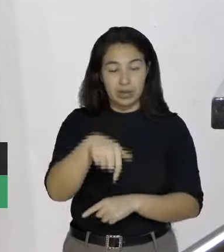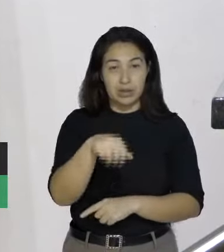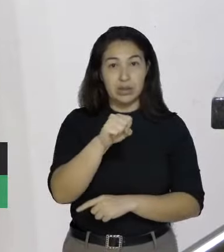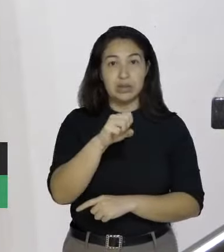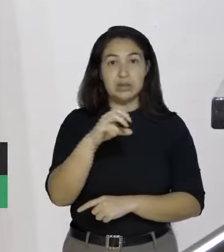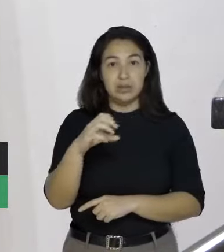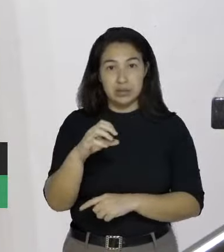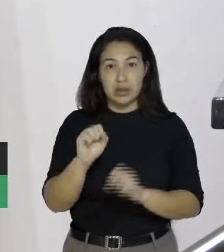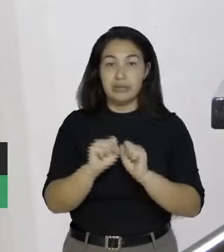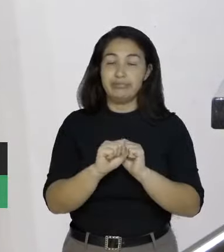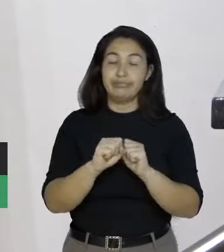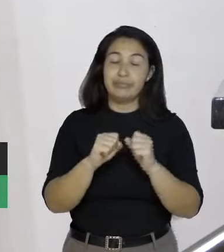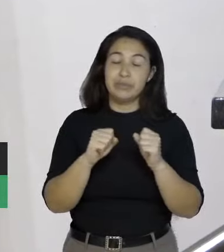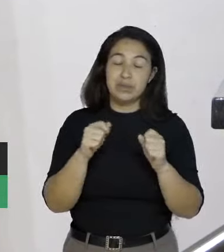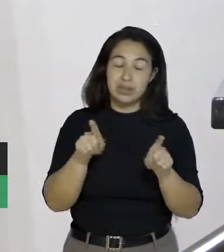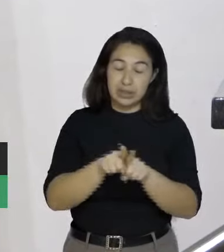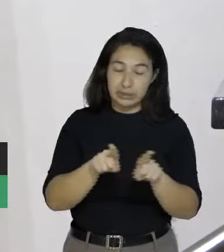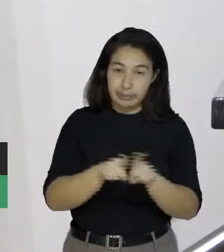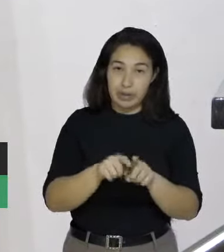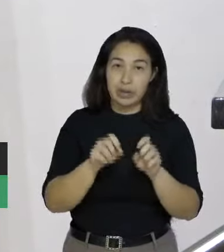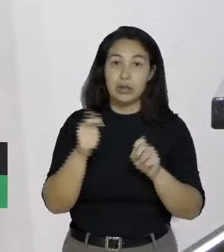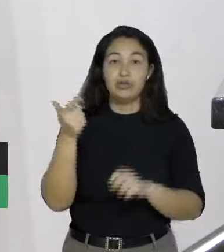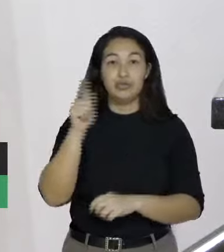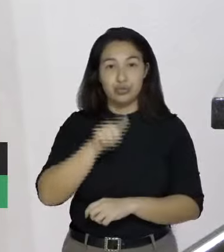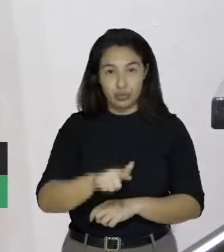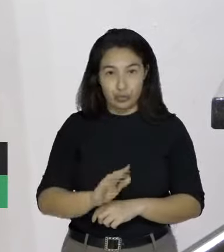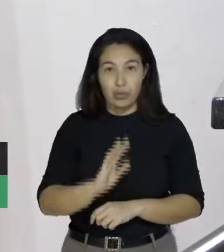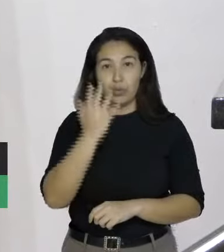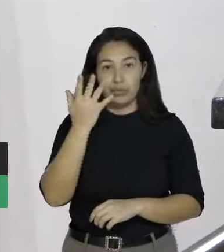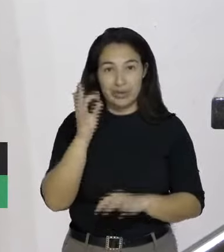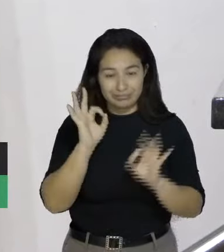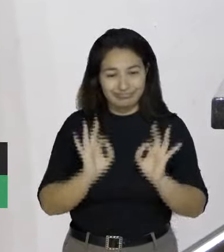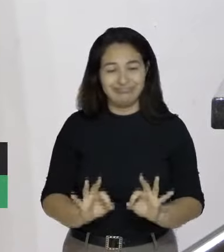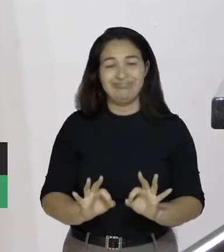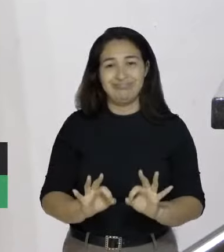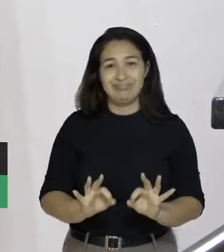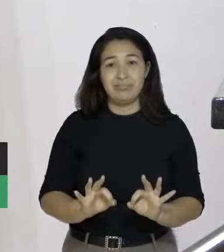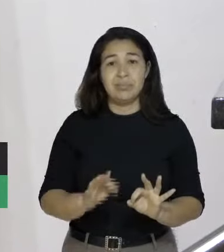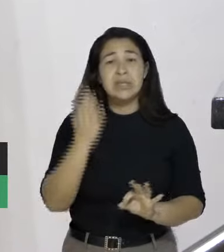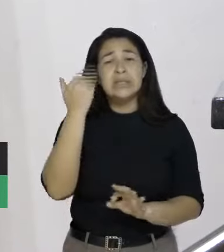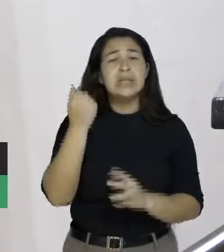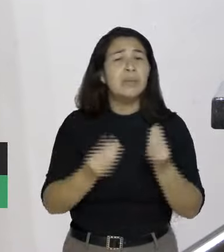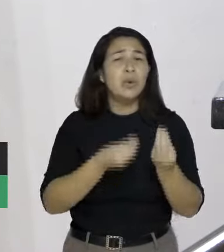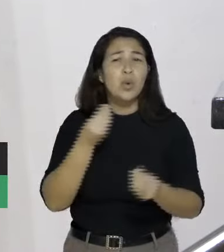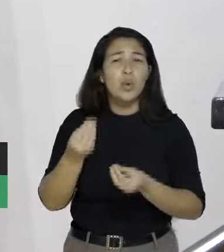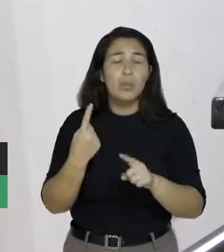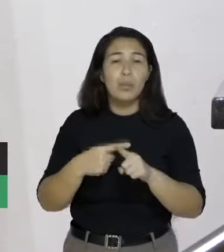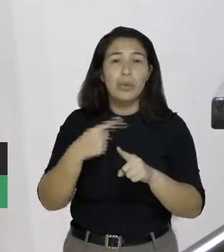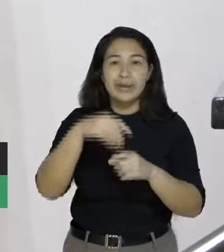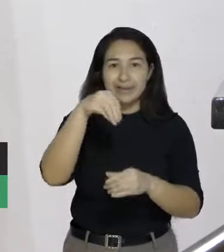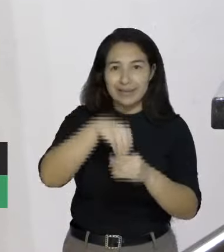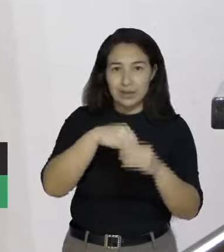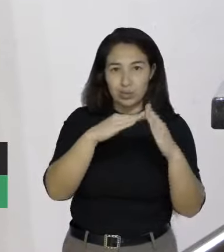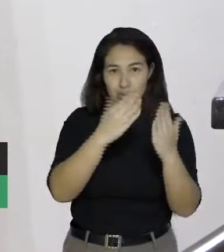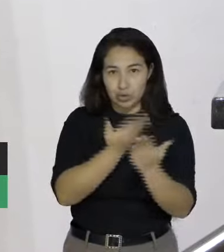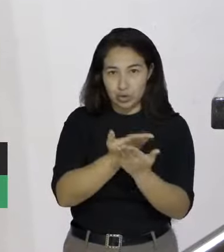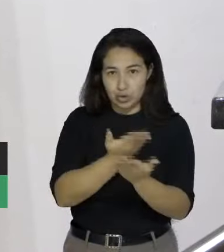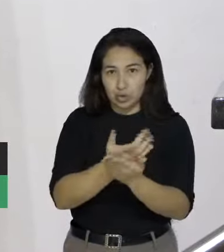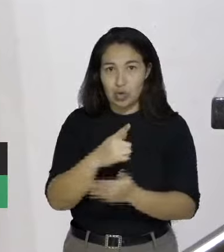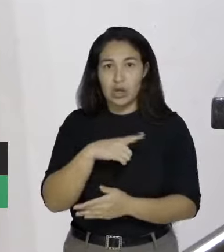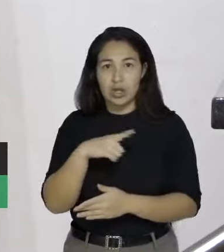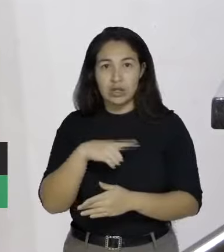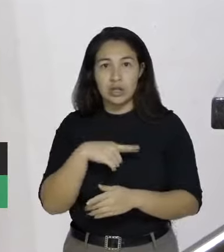certamente Infelizmente há de voltar a acontecer como é que nós sabemos detalhes desse caso dentro da sala de aula havia um